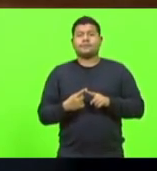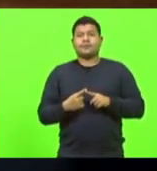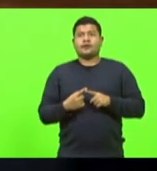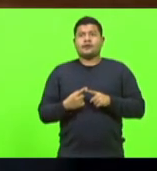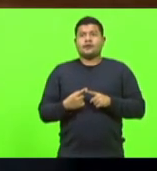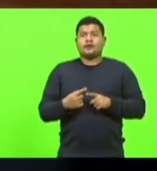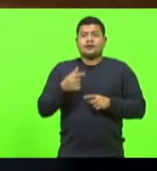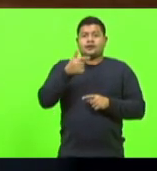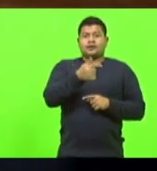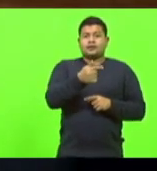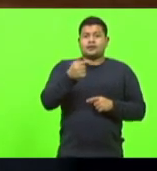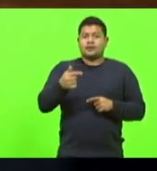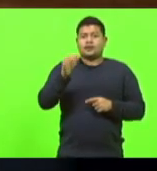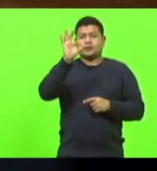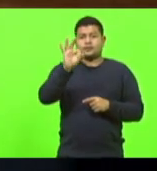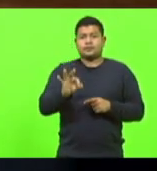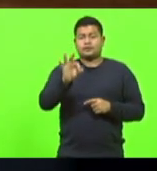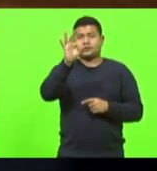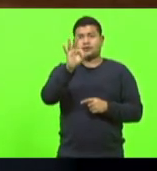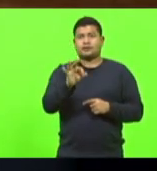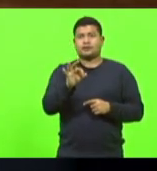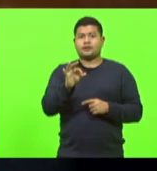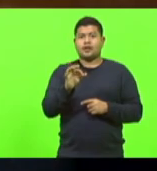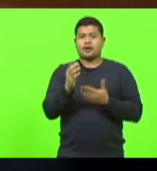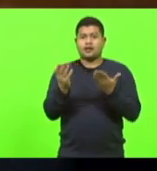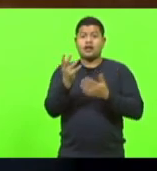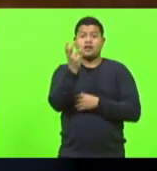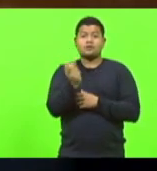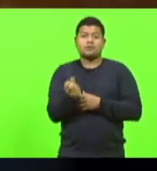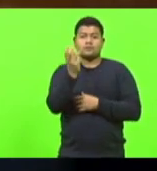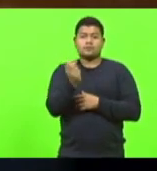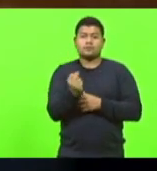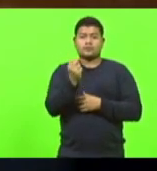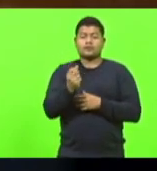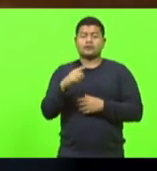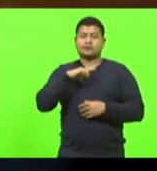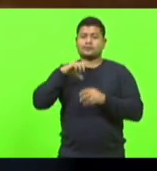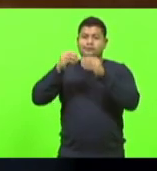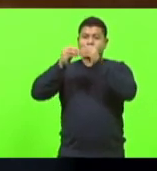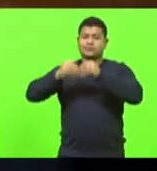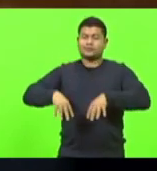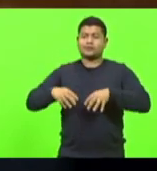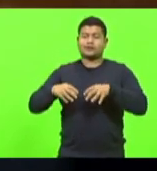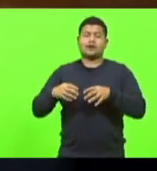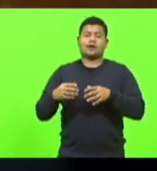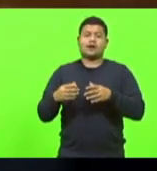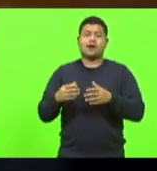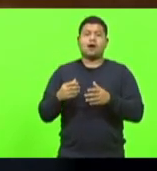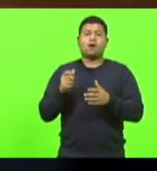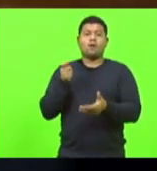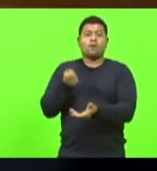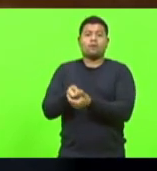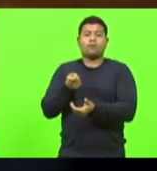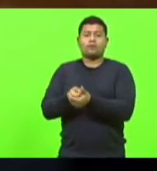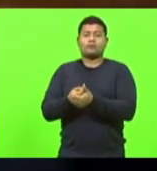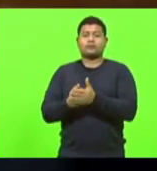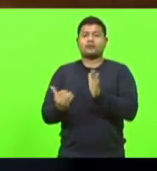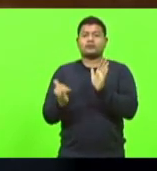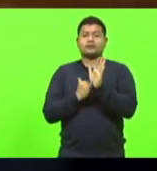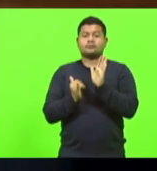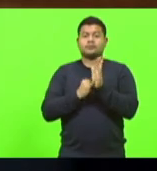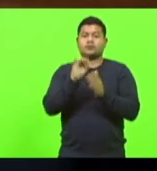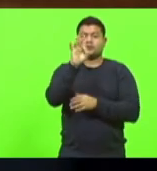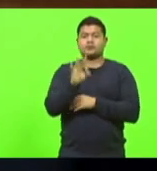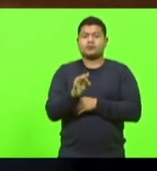que 77 por cento dos pensionistas são atingidos com a cobrança da alíquota de 14